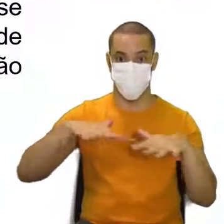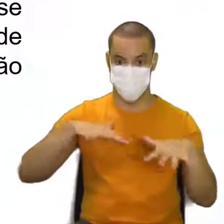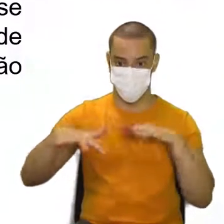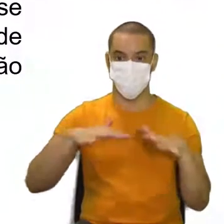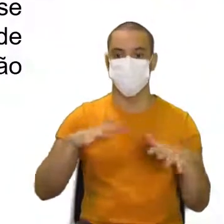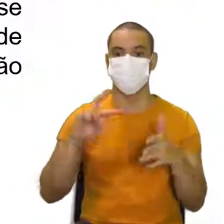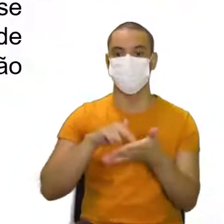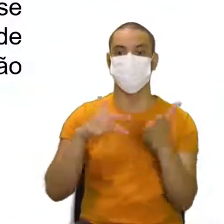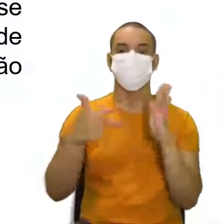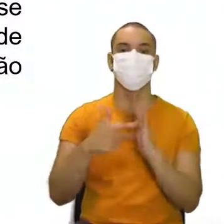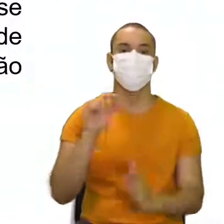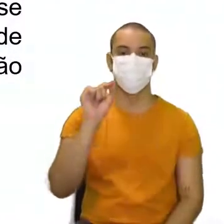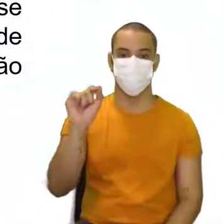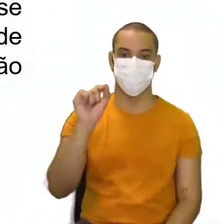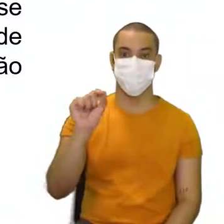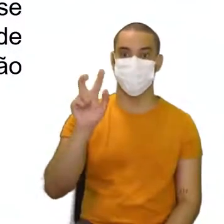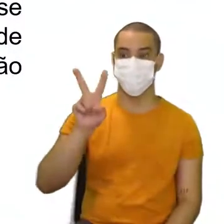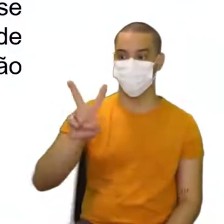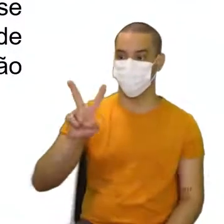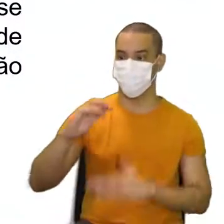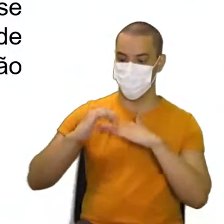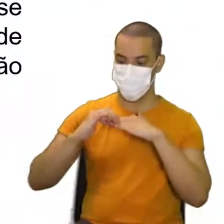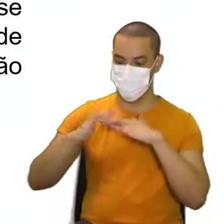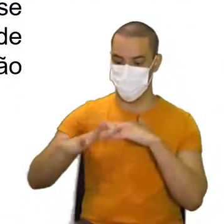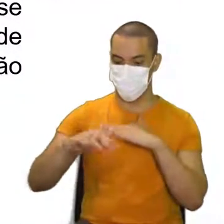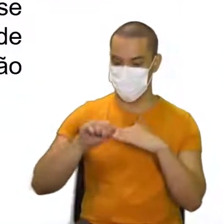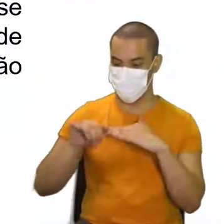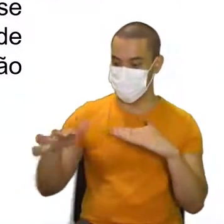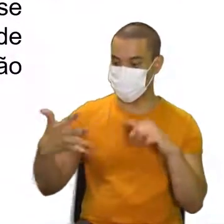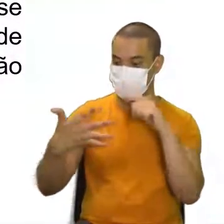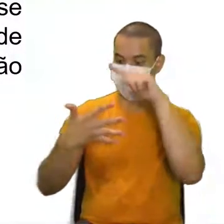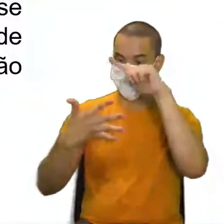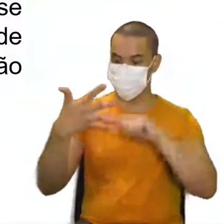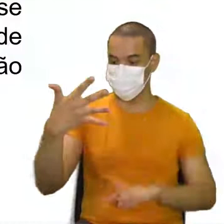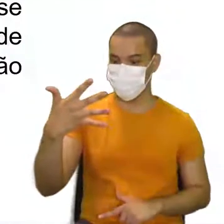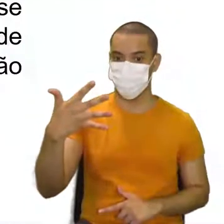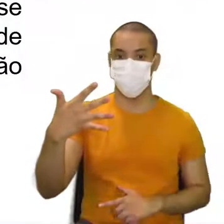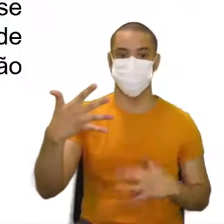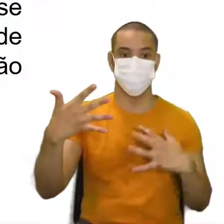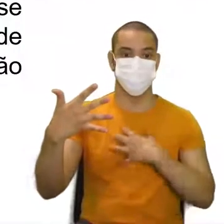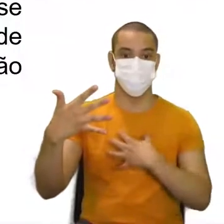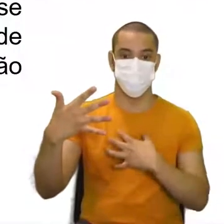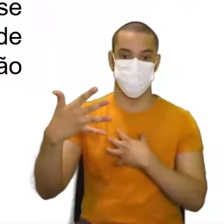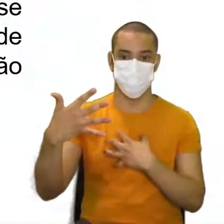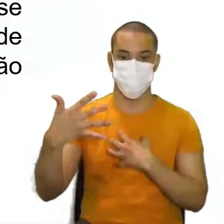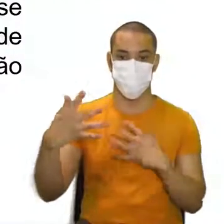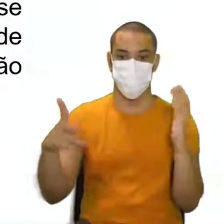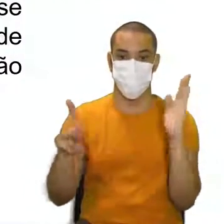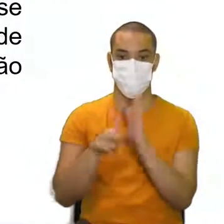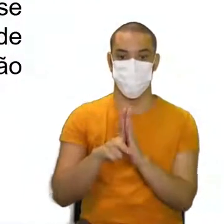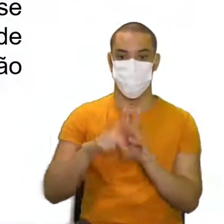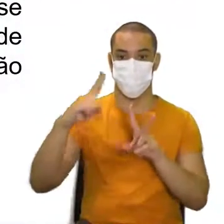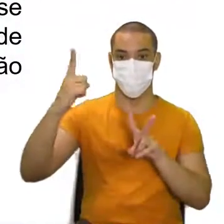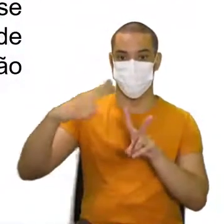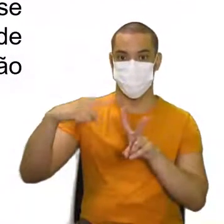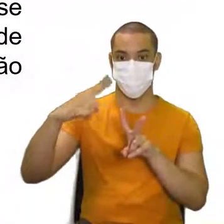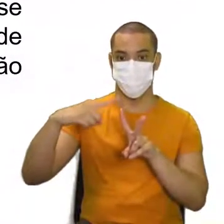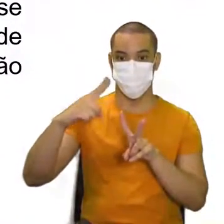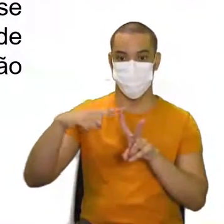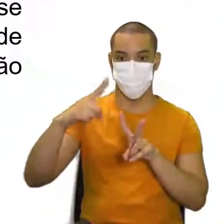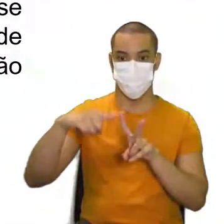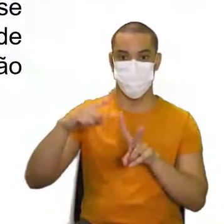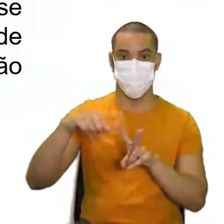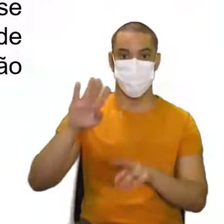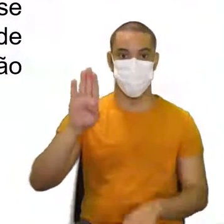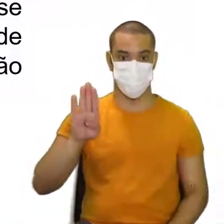Isto é ao longo de ver e os dedos na direção e sentido do no caso do